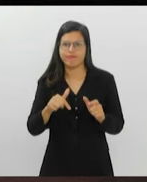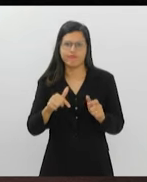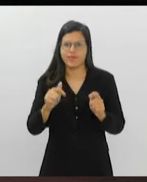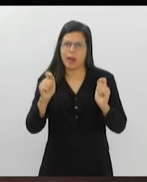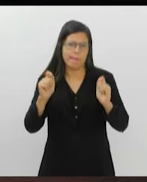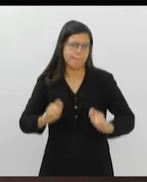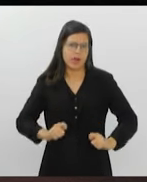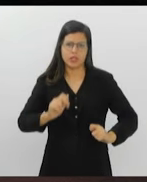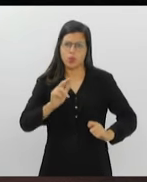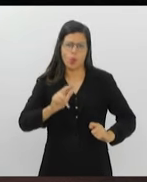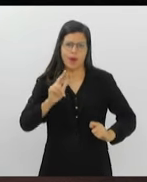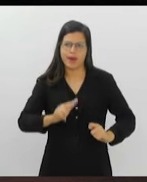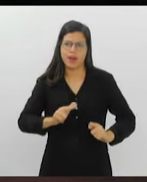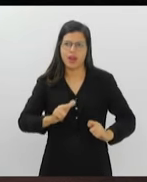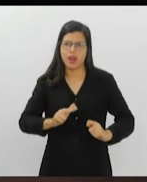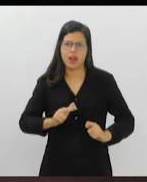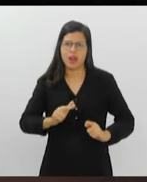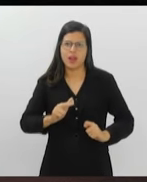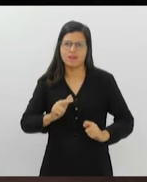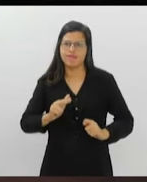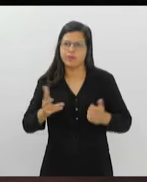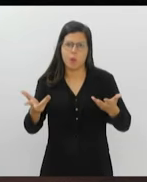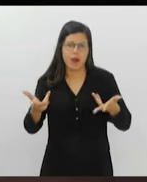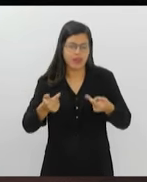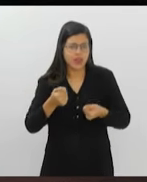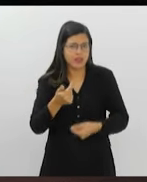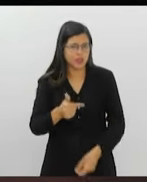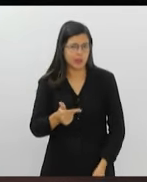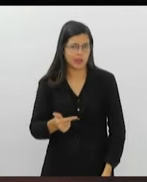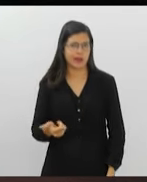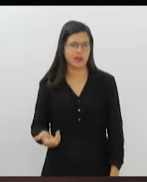incapazes, ineficientes, incompetentes